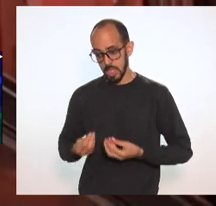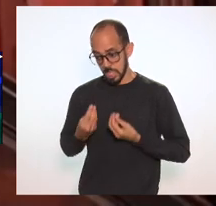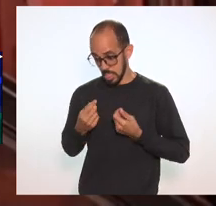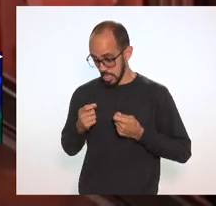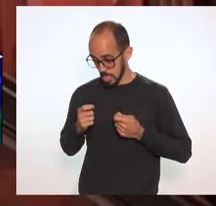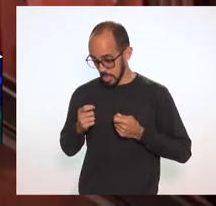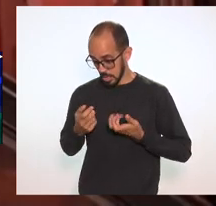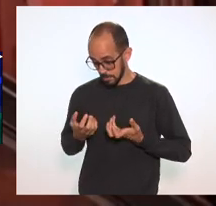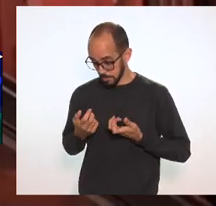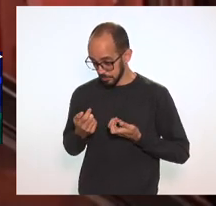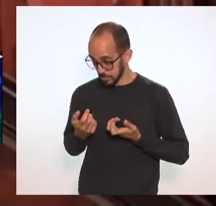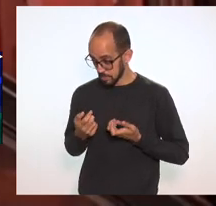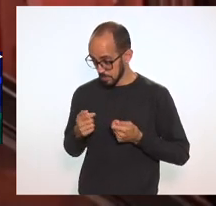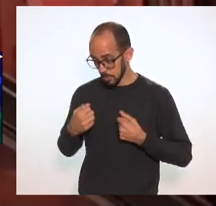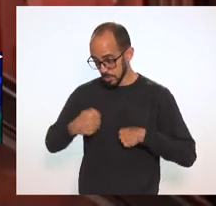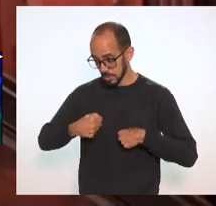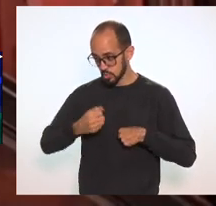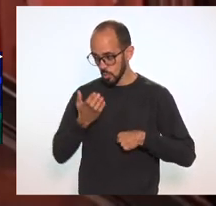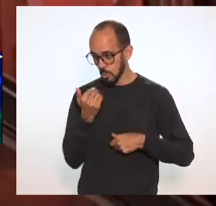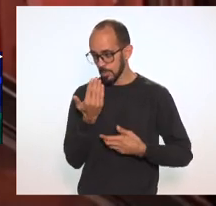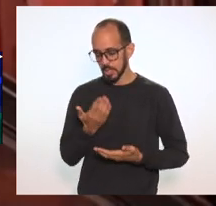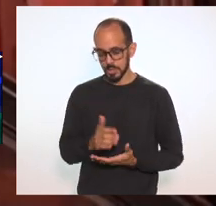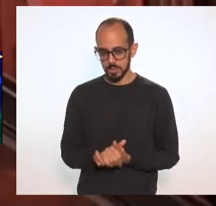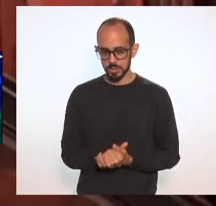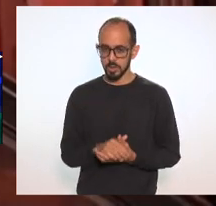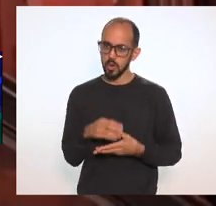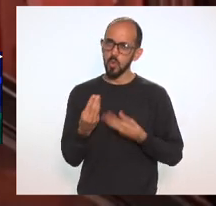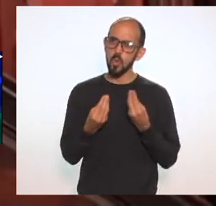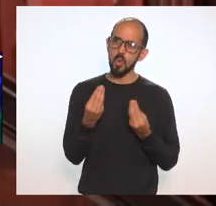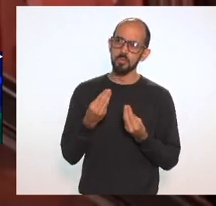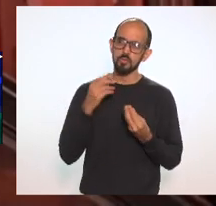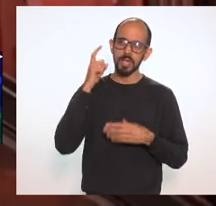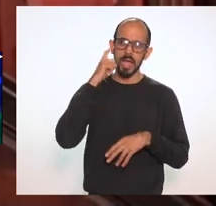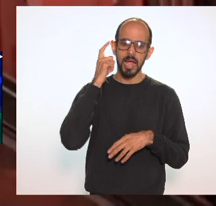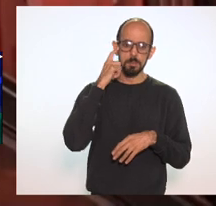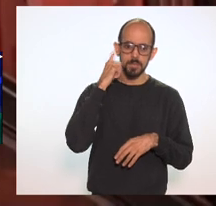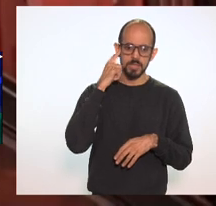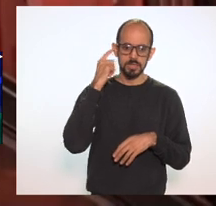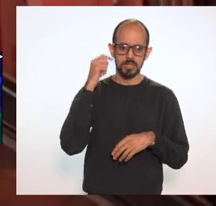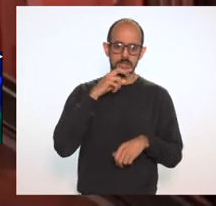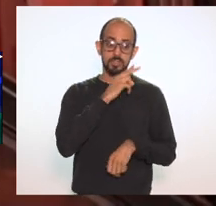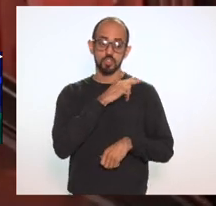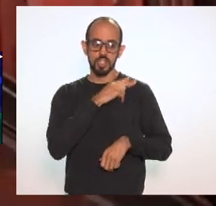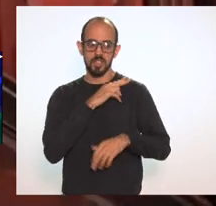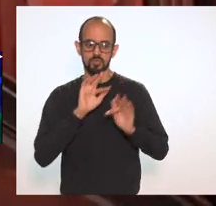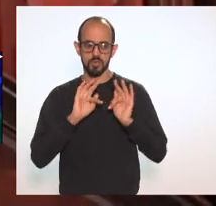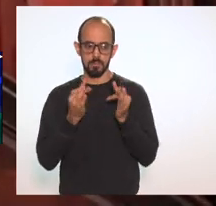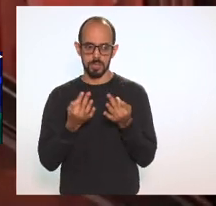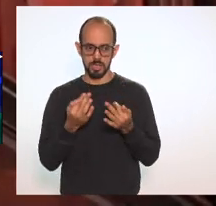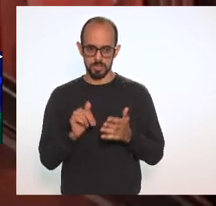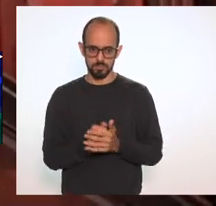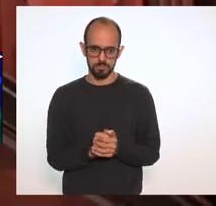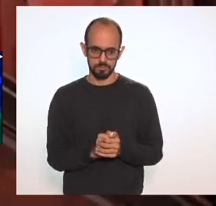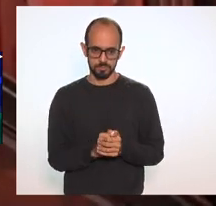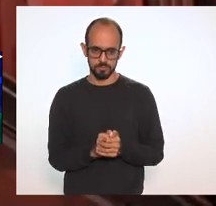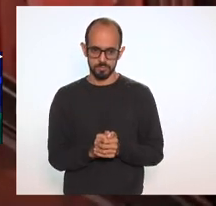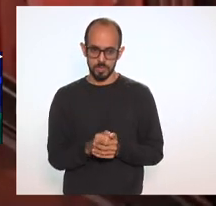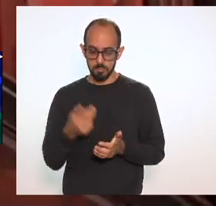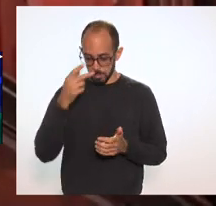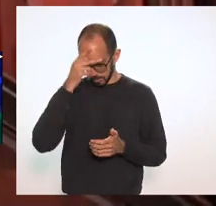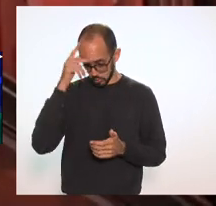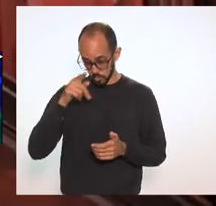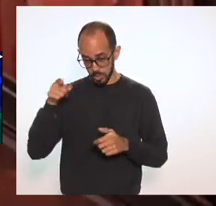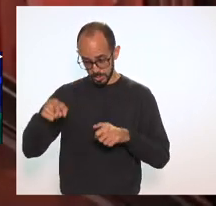comida como não fica a cabeça desse chefe de Família o homem desse pode